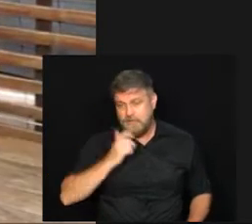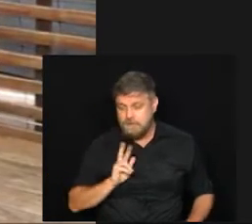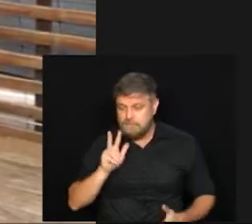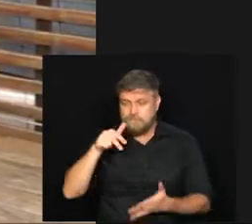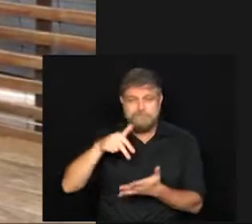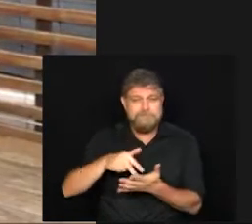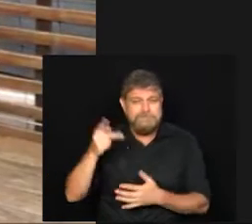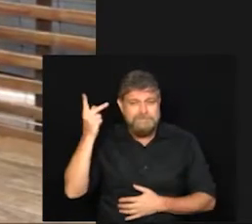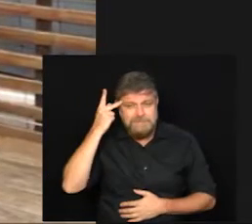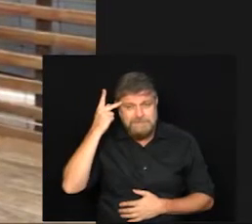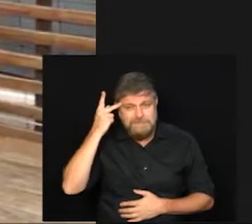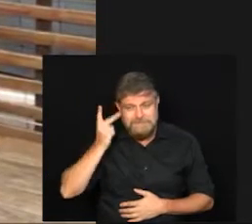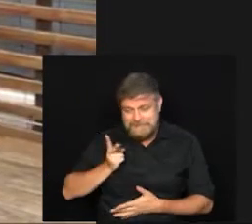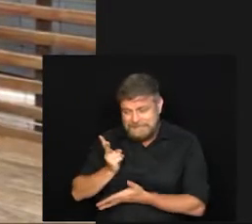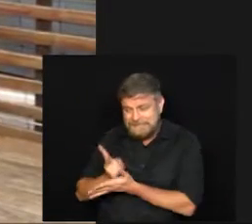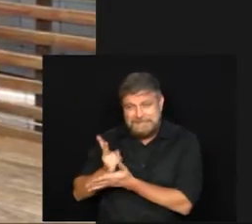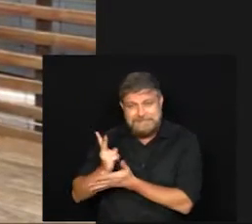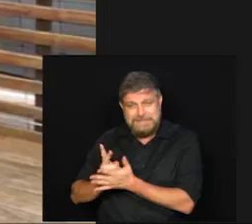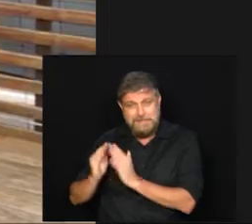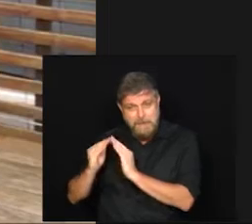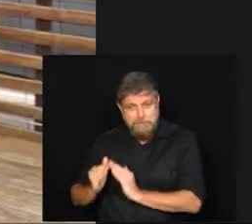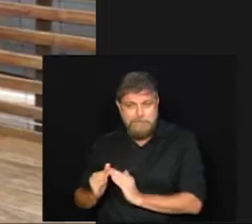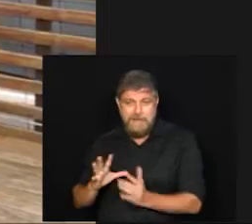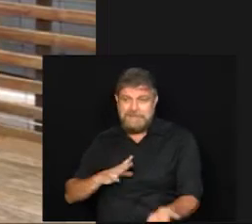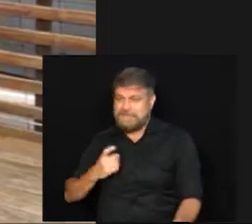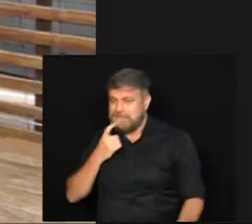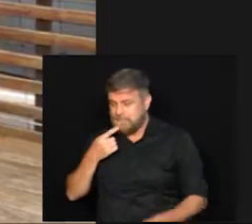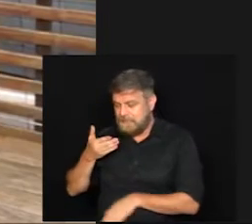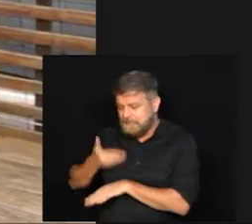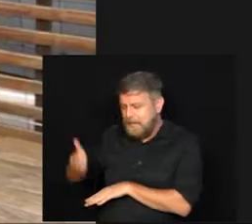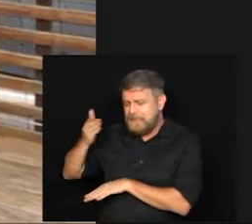rotina toda é em Campinas, né, cara? Então é treino